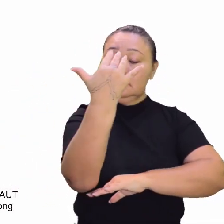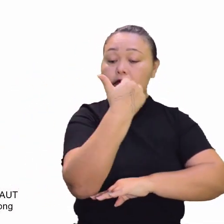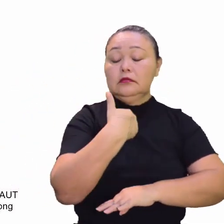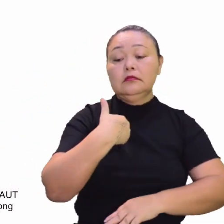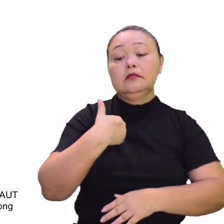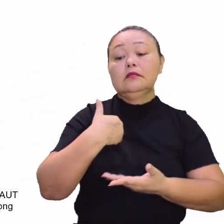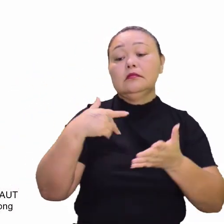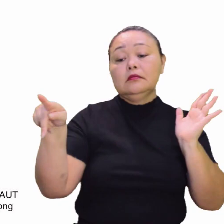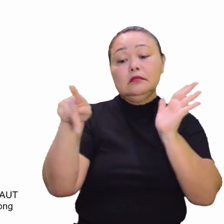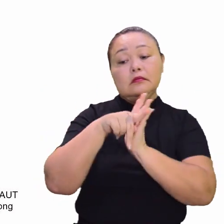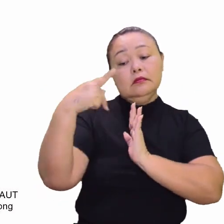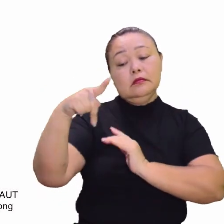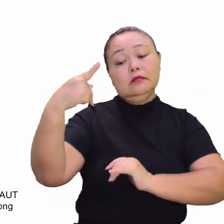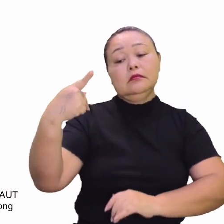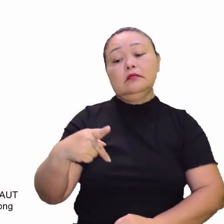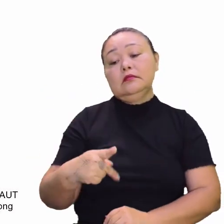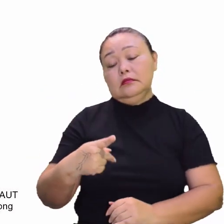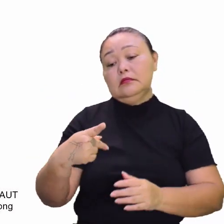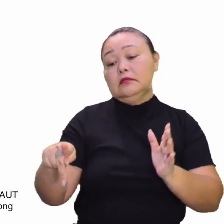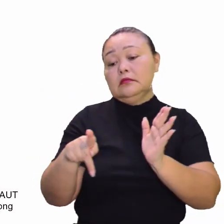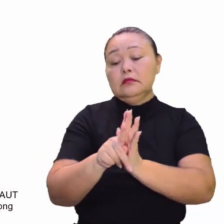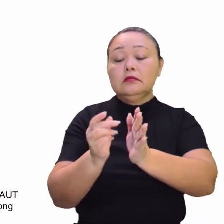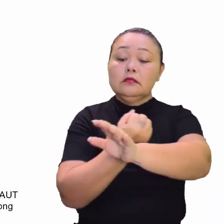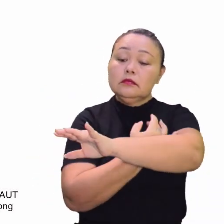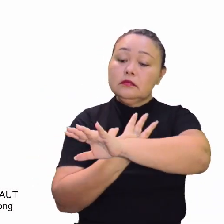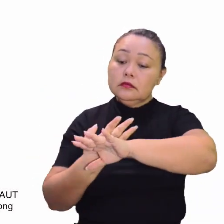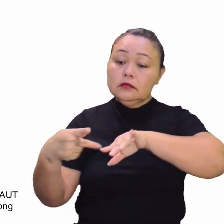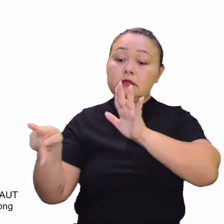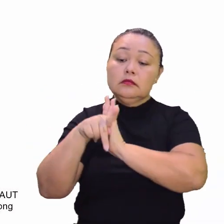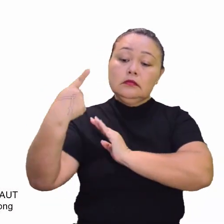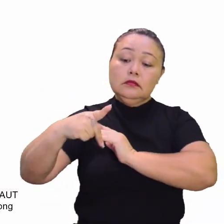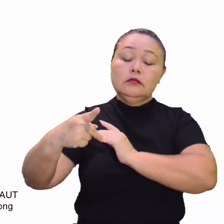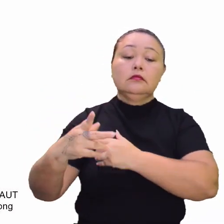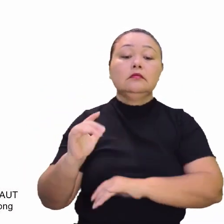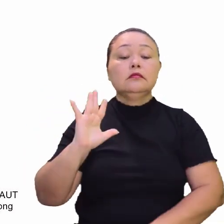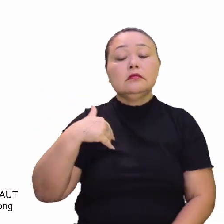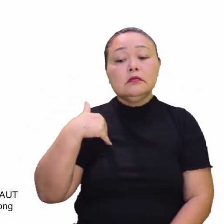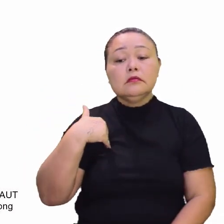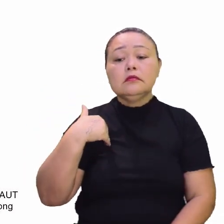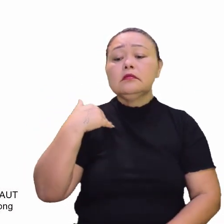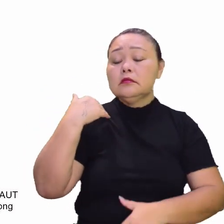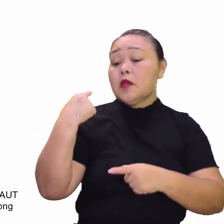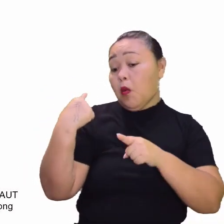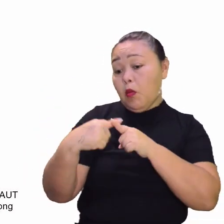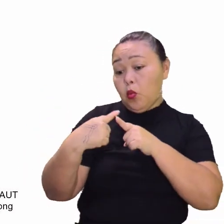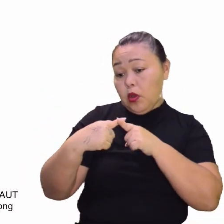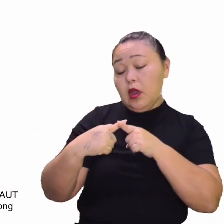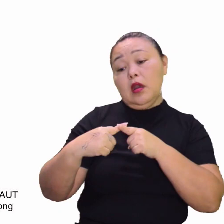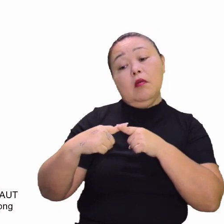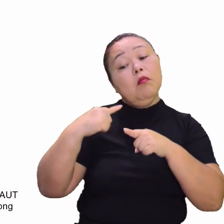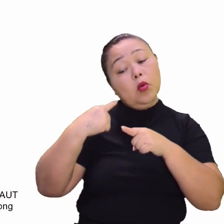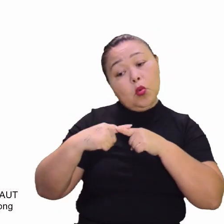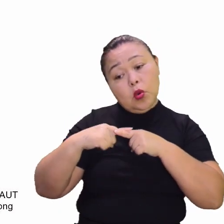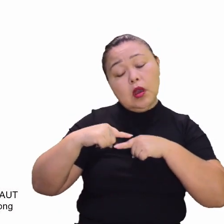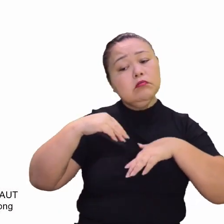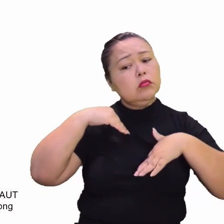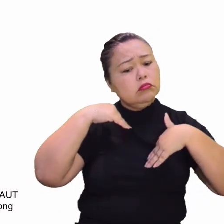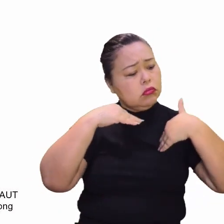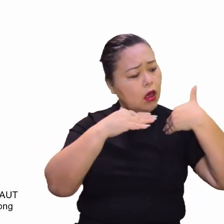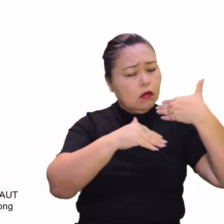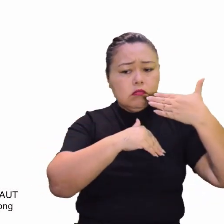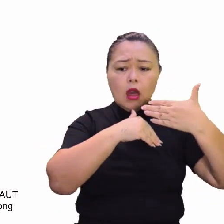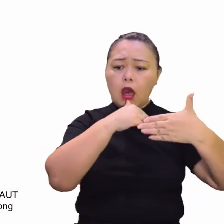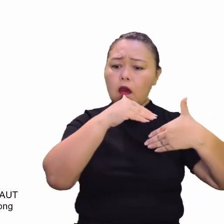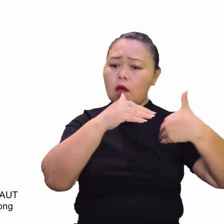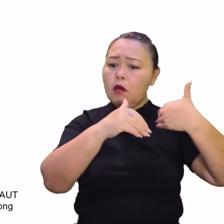vegetação nativa. Exatamente. Isso, Rogério? Por conta aí, né, de todo o desenvolvimento de Rondônia, no primeiro